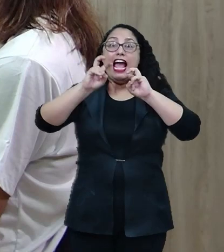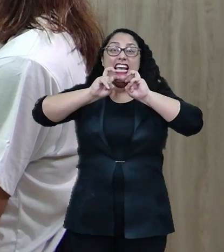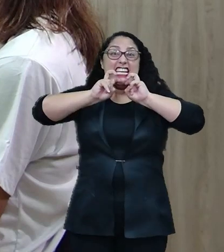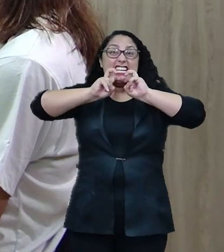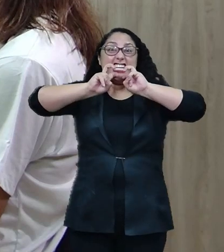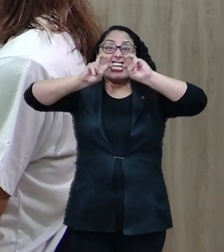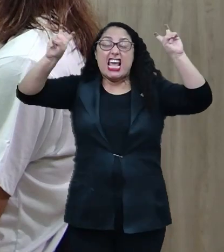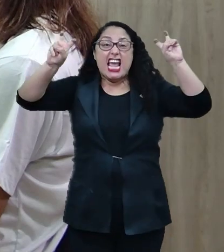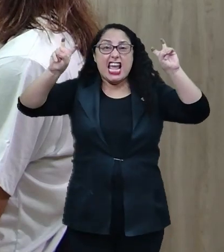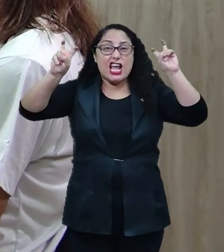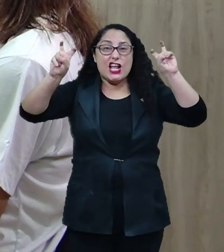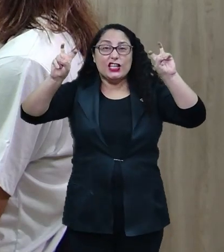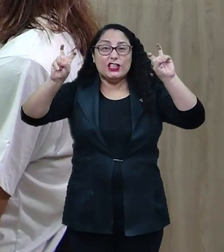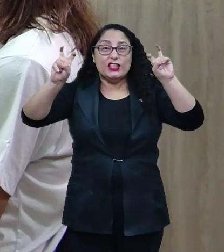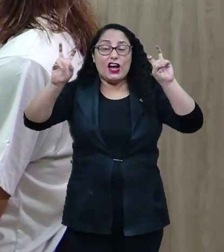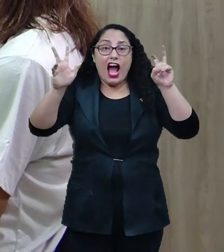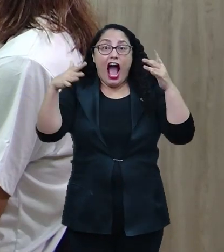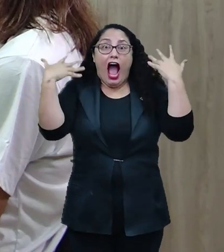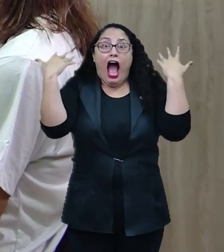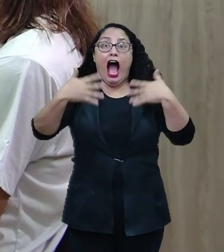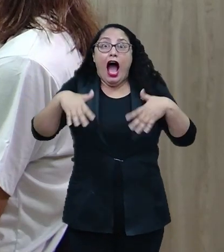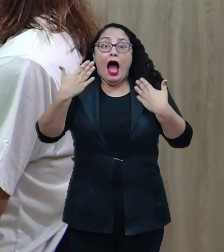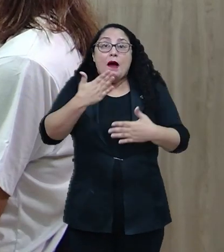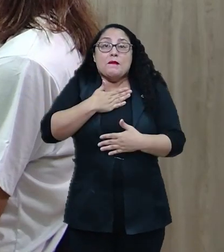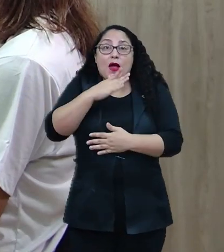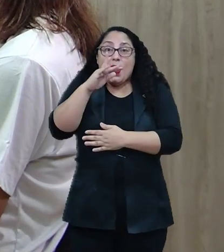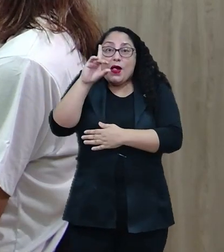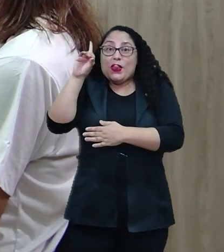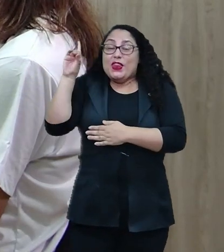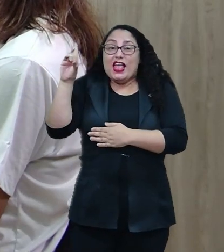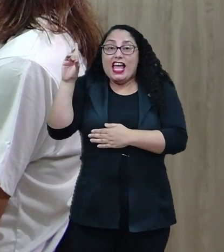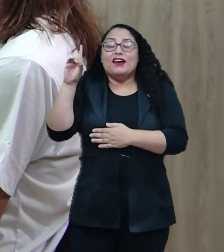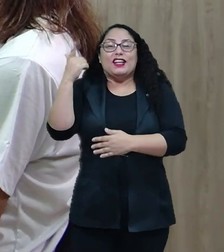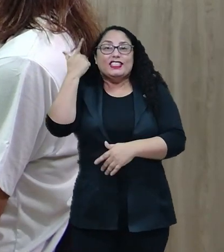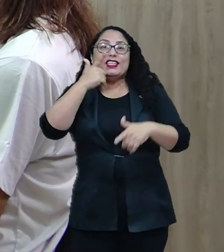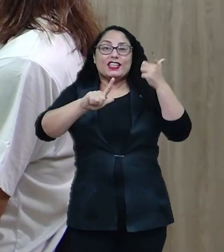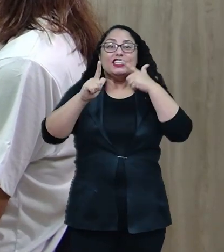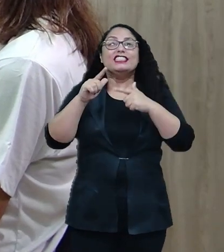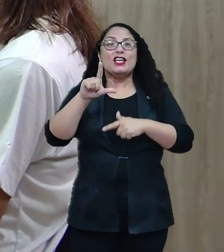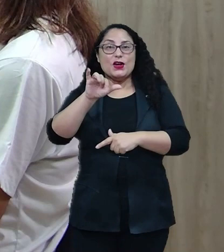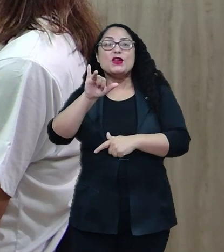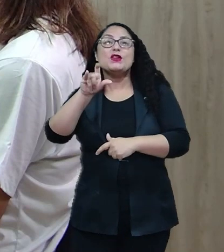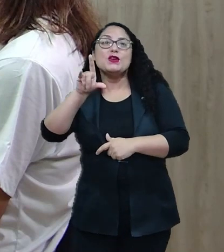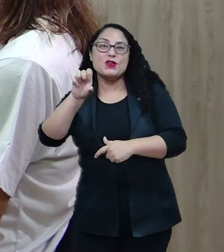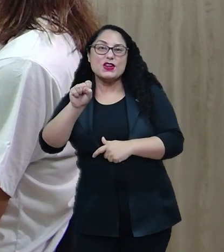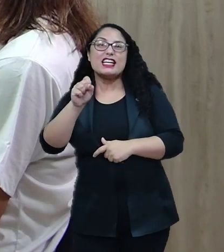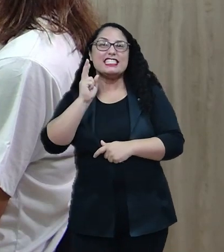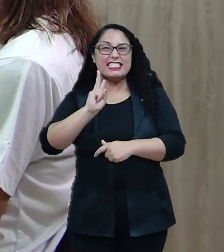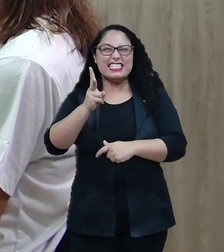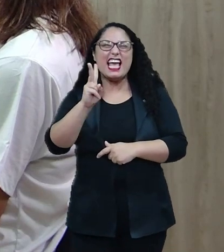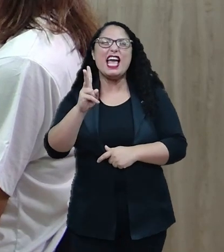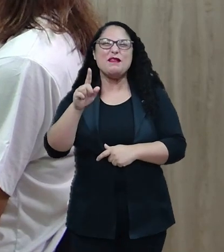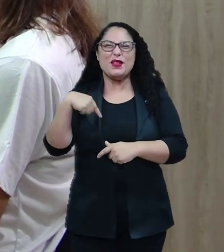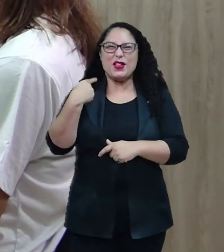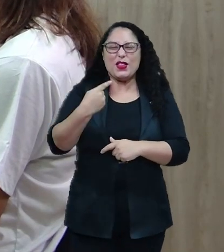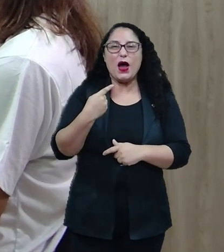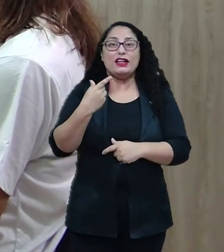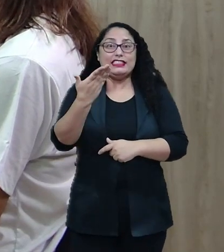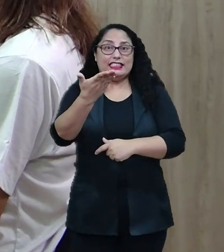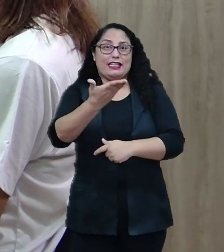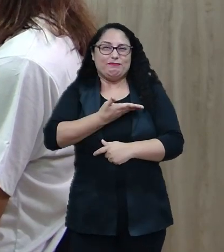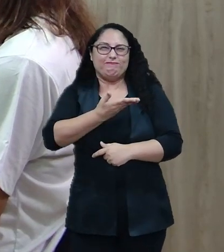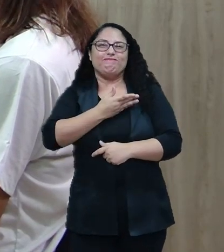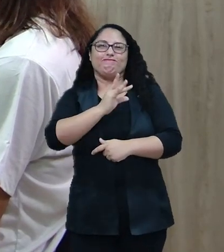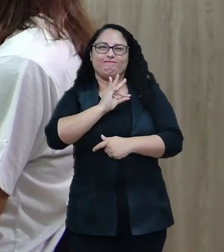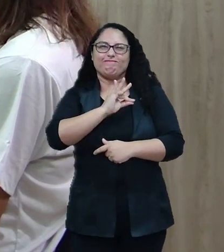grito mudo. E aí eu fiquei, meu Deus do céu, mas assim, consegui. E o Lucas sempre, a gente, no caso, se tornou muito